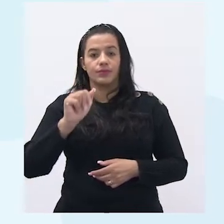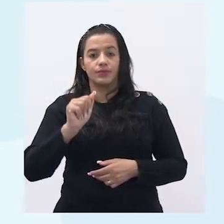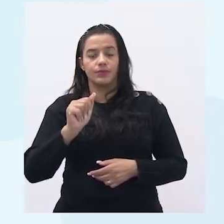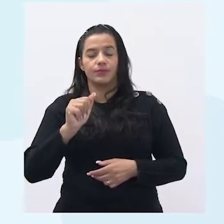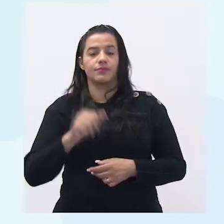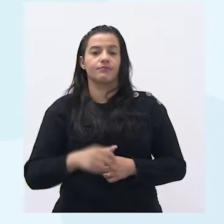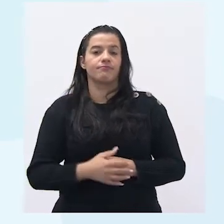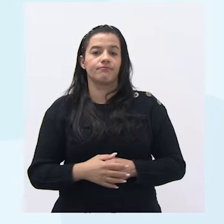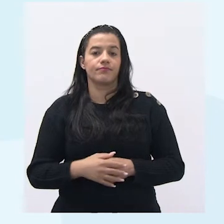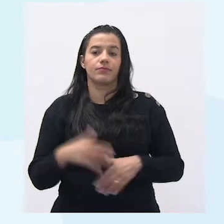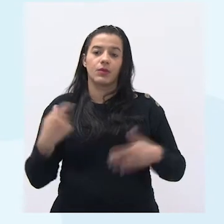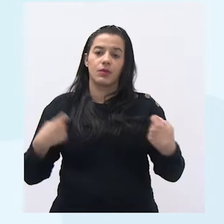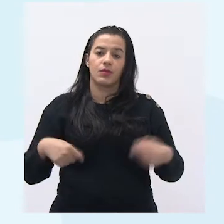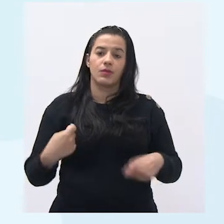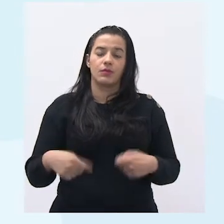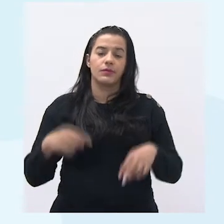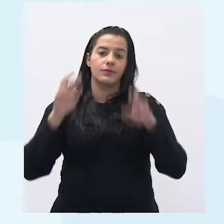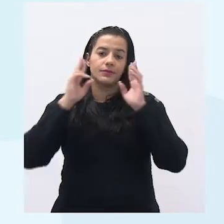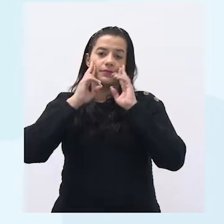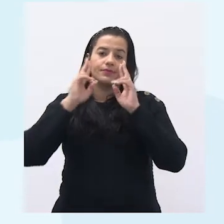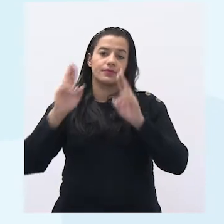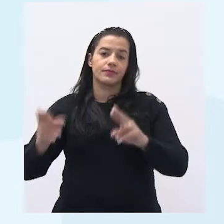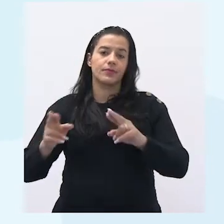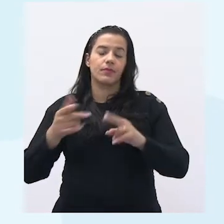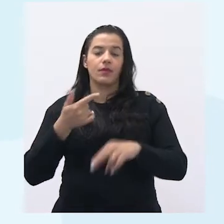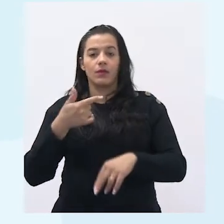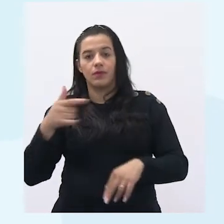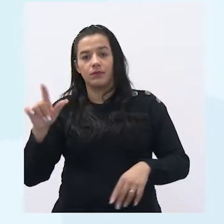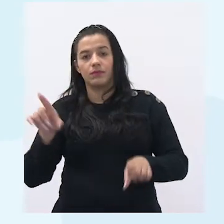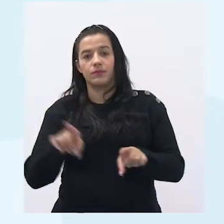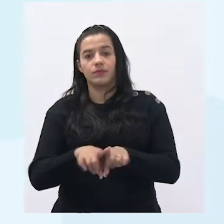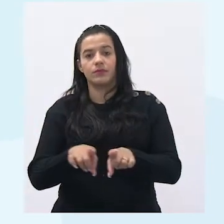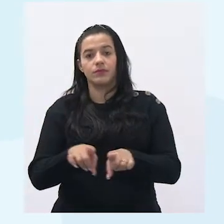do qual a gente possa respeitar o outro como o outro é.